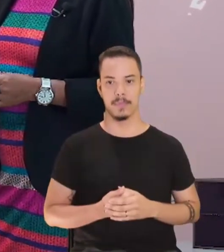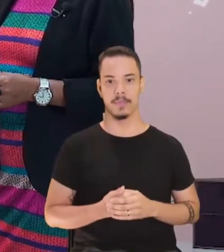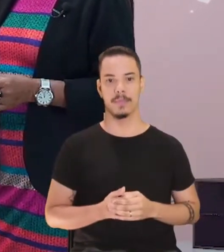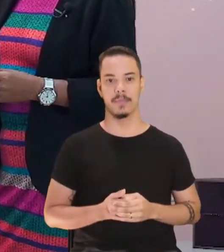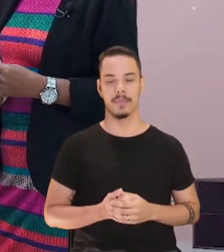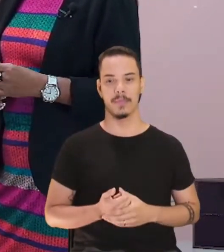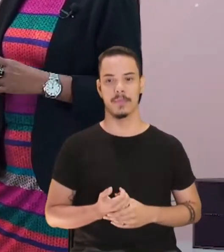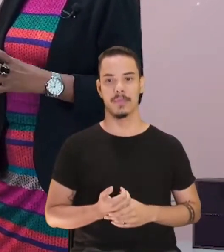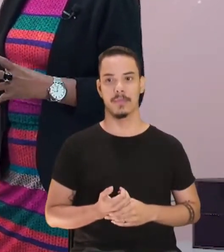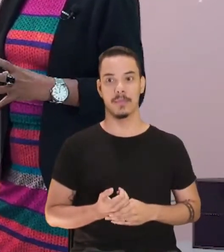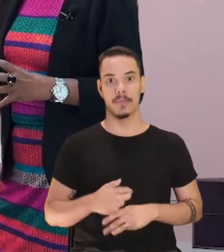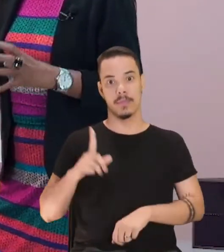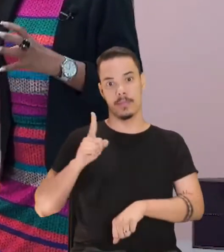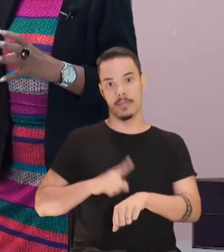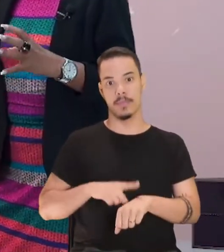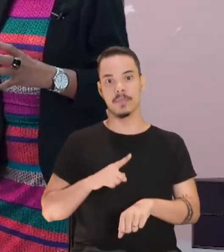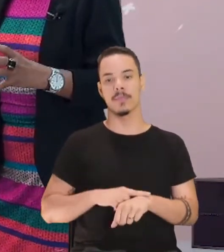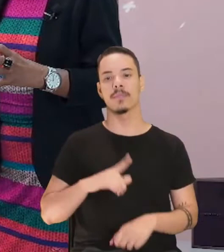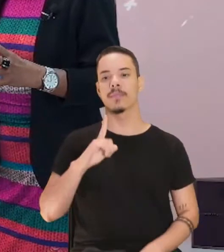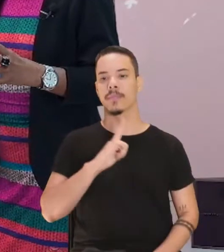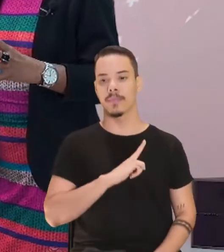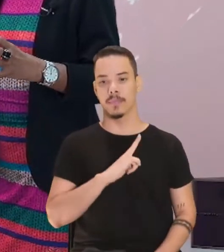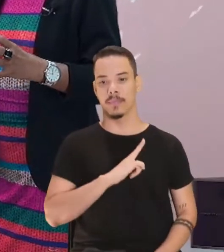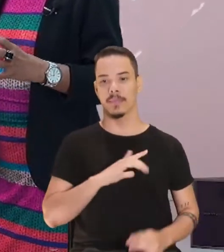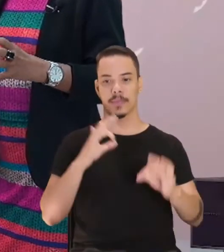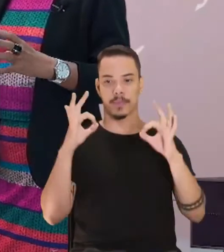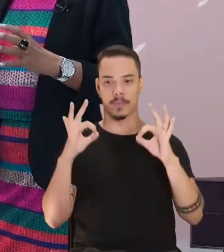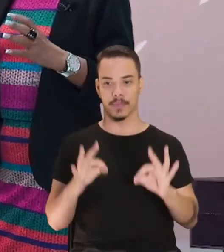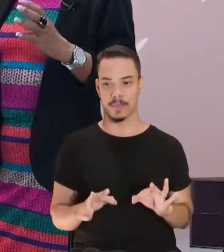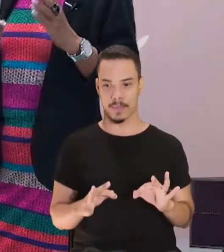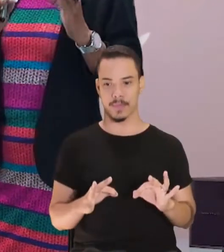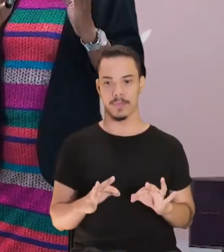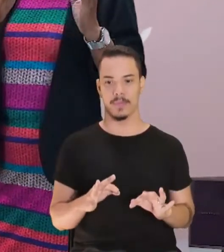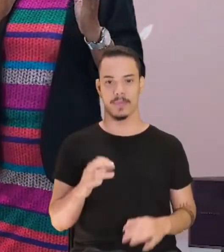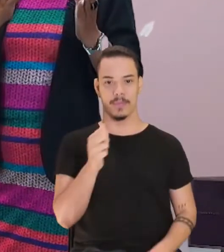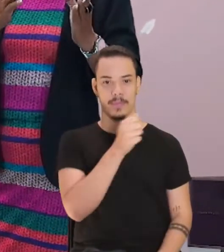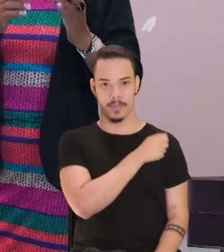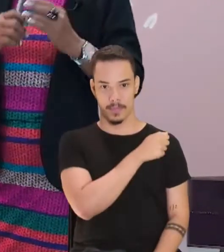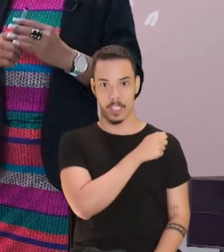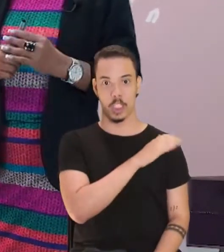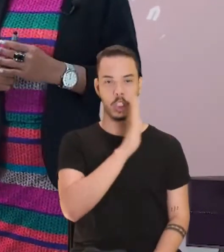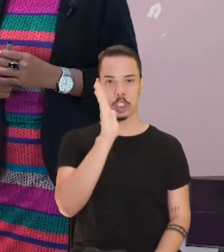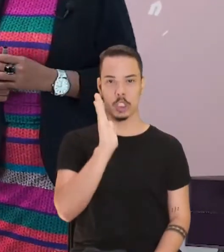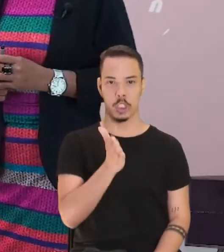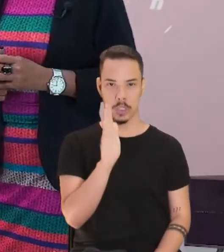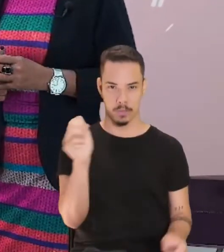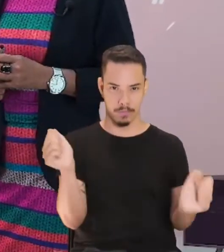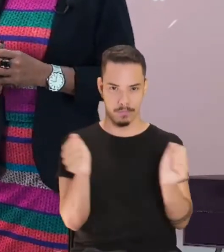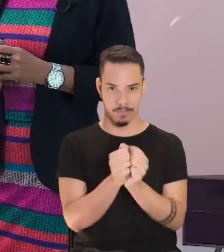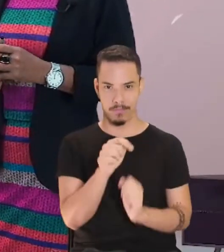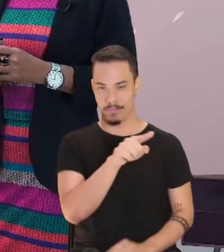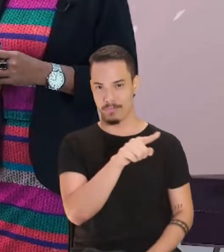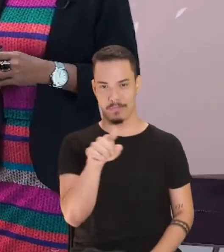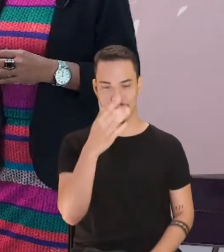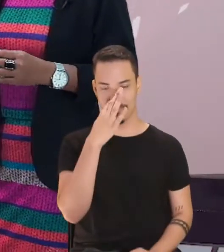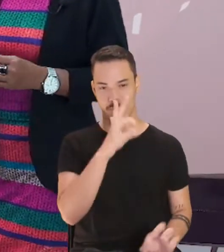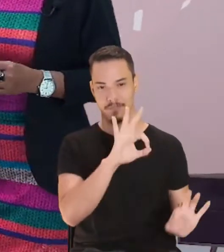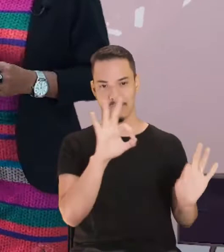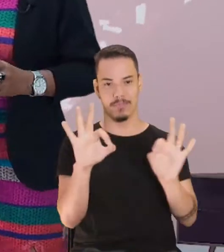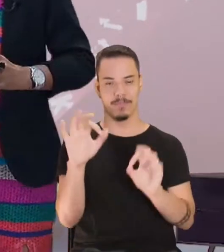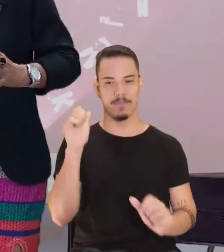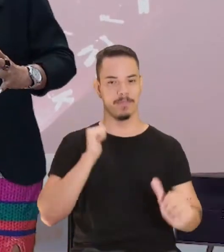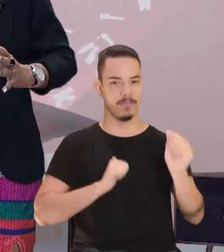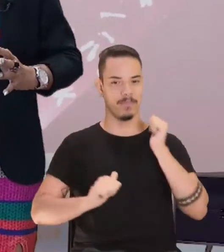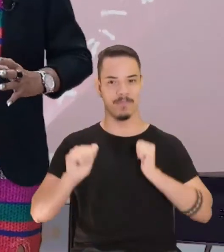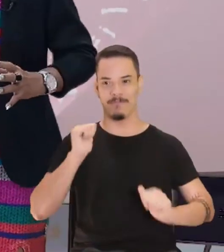mesmo. Madinha, esse momento eu tenho certeza, né, que o nosso estudante está lá, ali do outro lado, aguardando e já